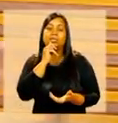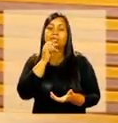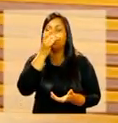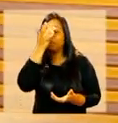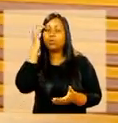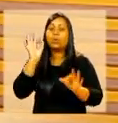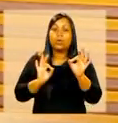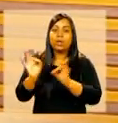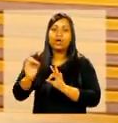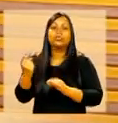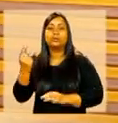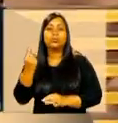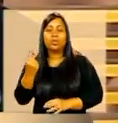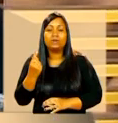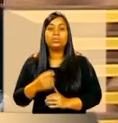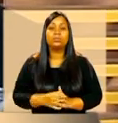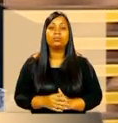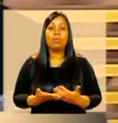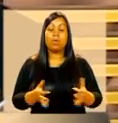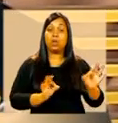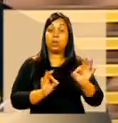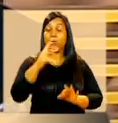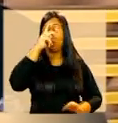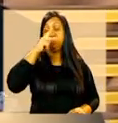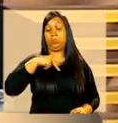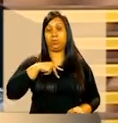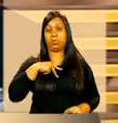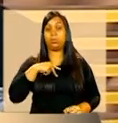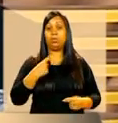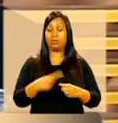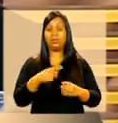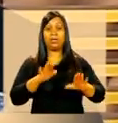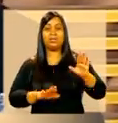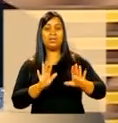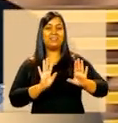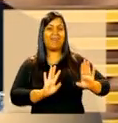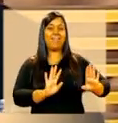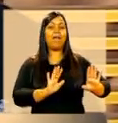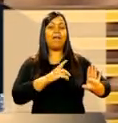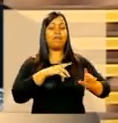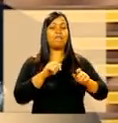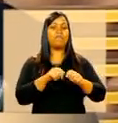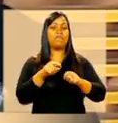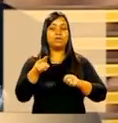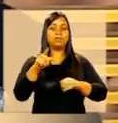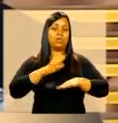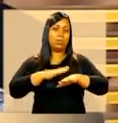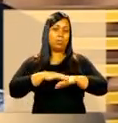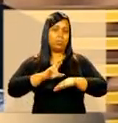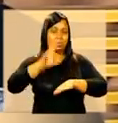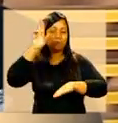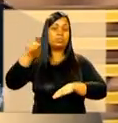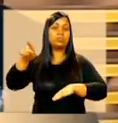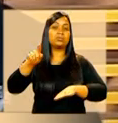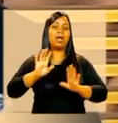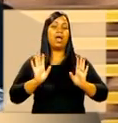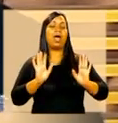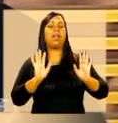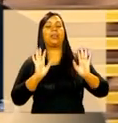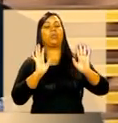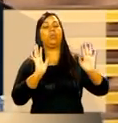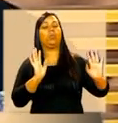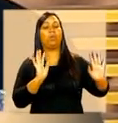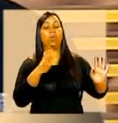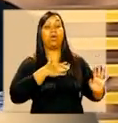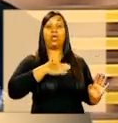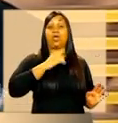outros, organiza a sua sozinho? Eu organizo a minha. Às vezes eu falo assim, vou deixar uma agência para eu ficar mais relaxado, mas eu falo, não,